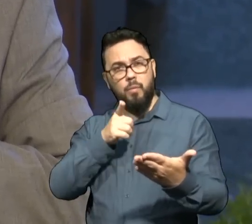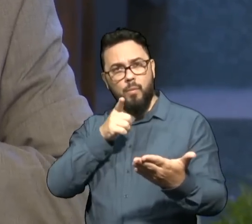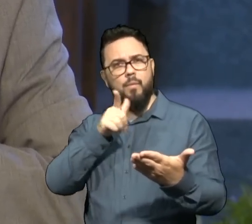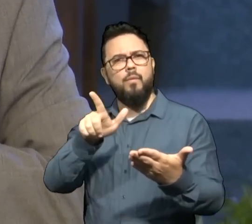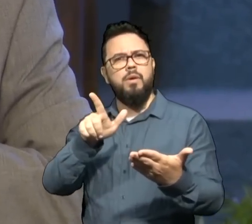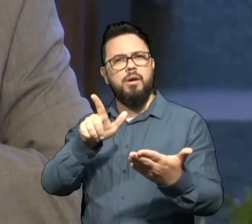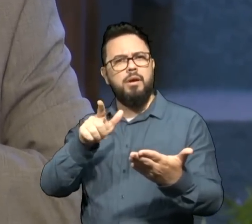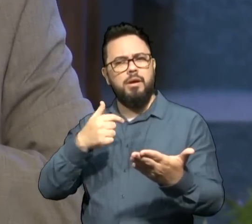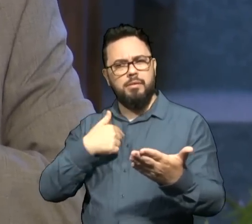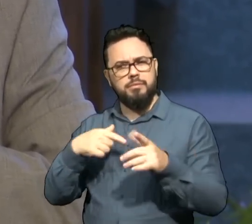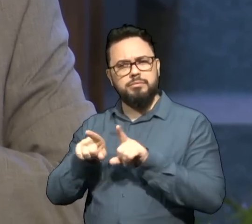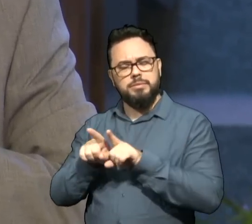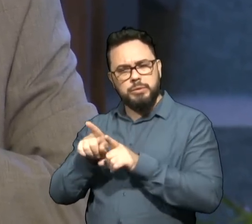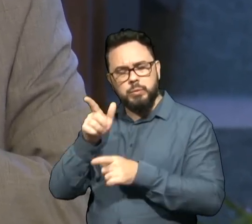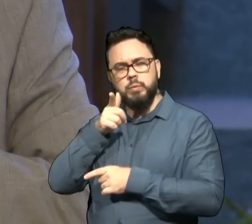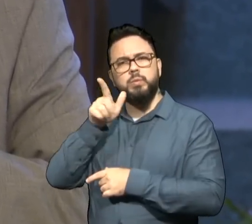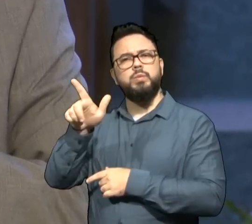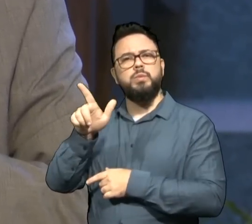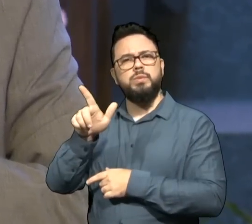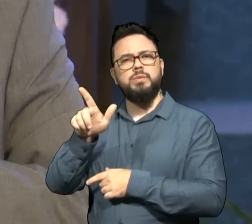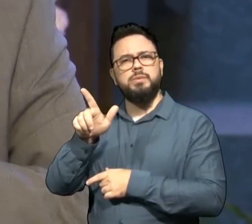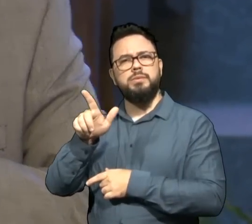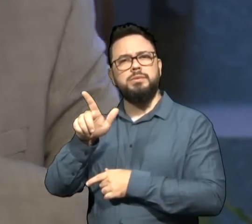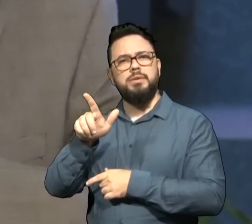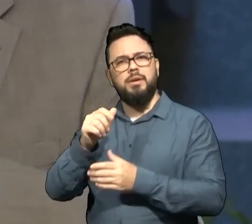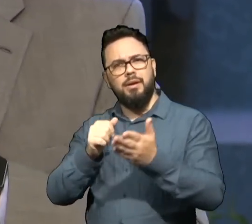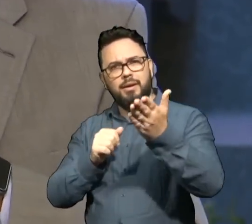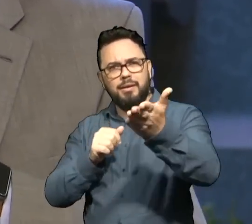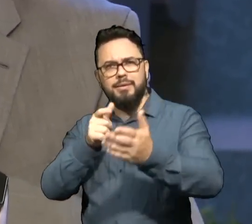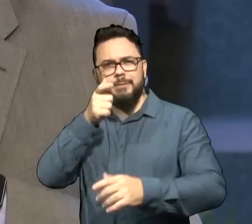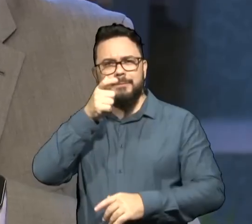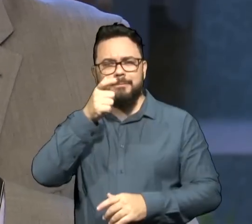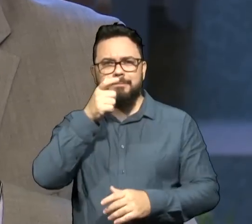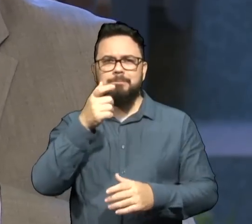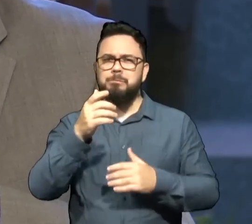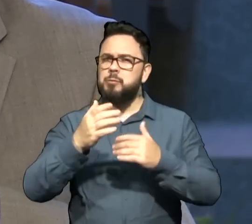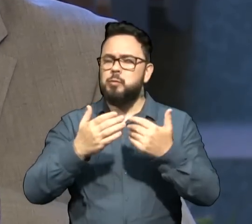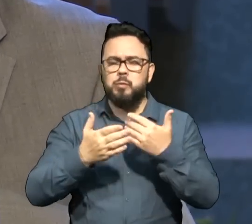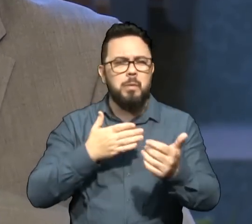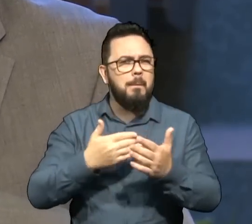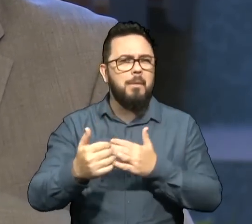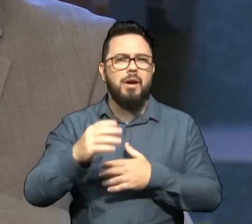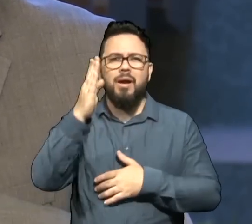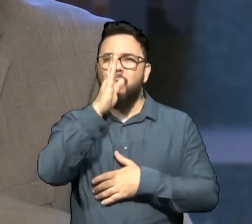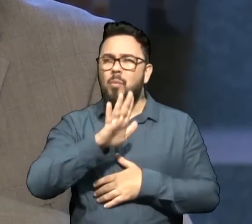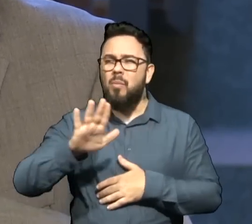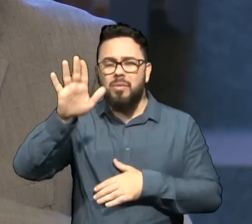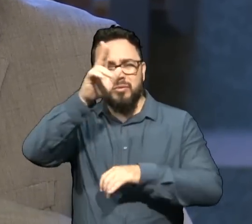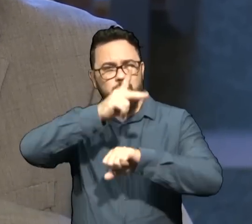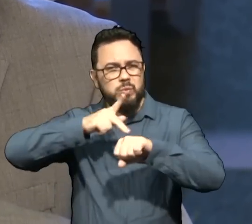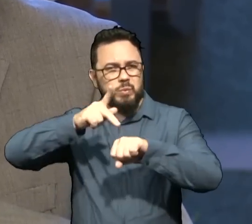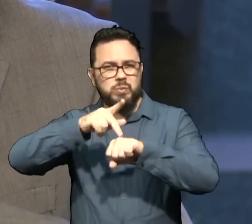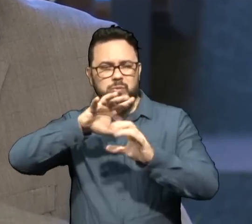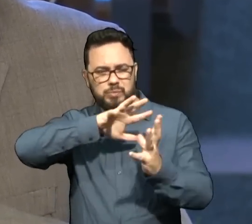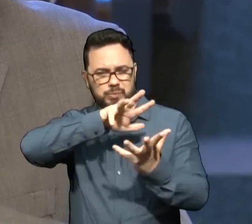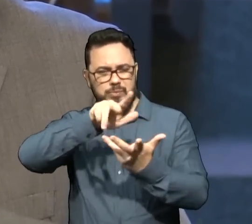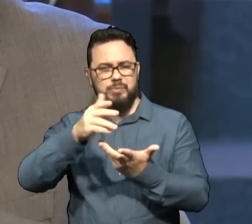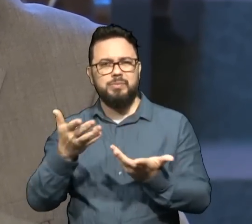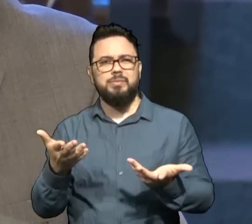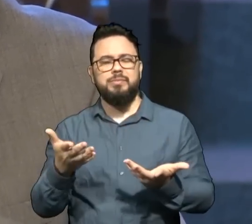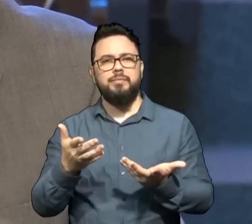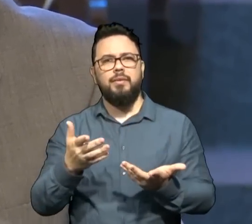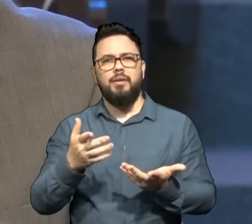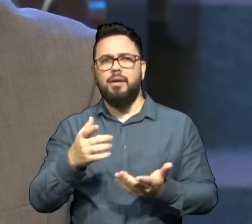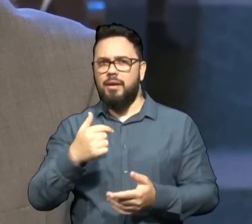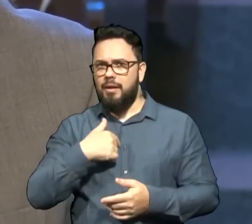há espaço para mim também e você que está me assistindo agora em qualquer lugar do Brasil ou do mundo se há espaço